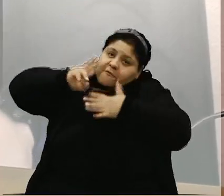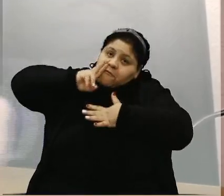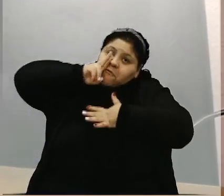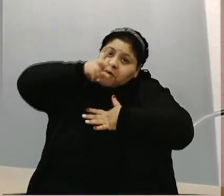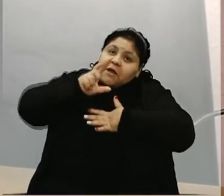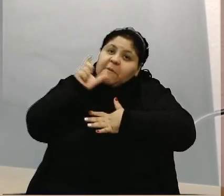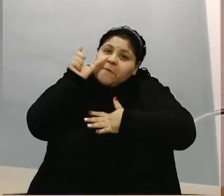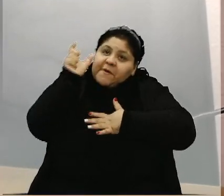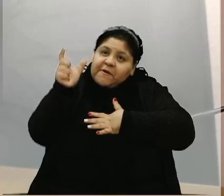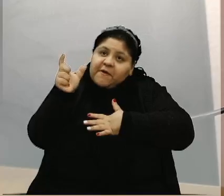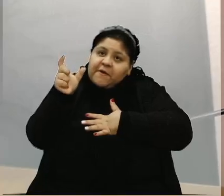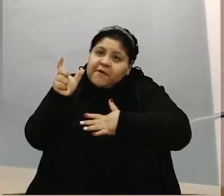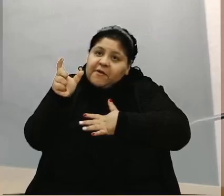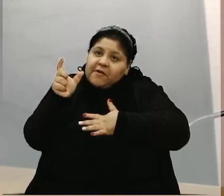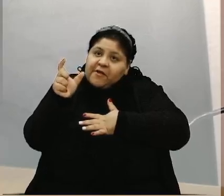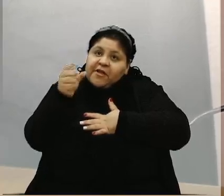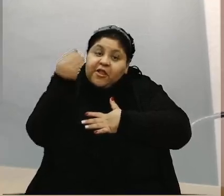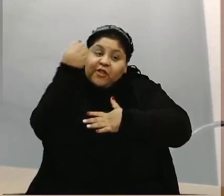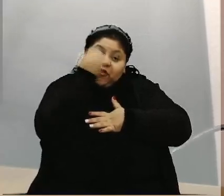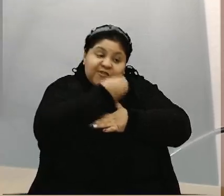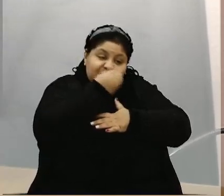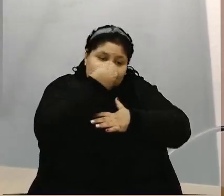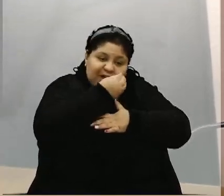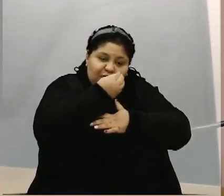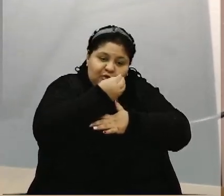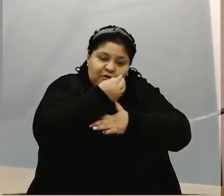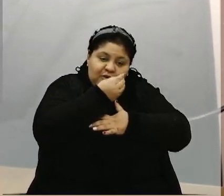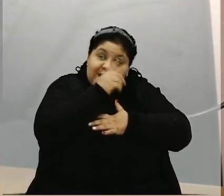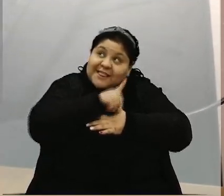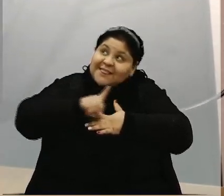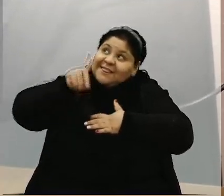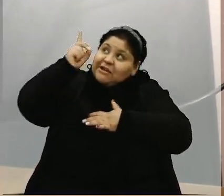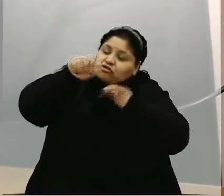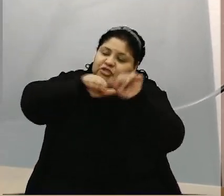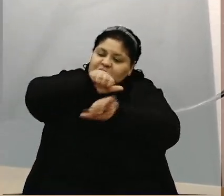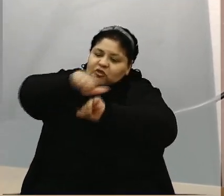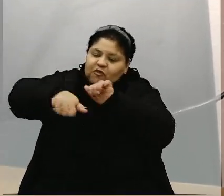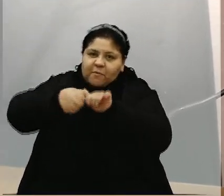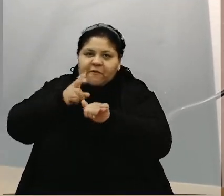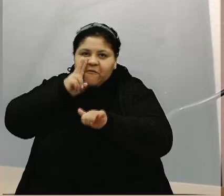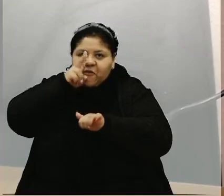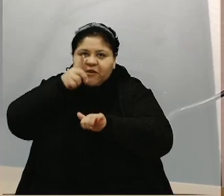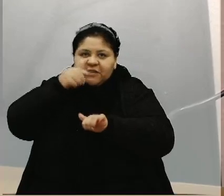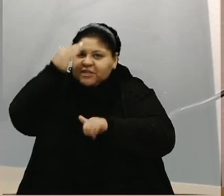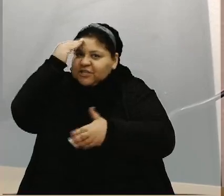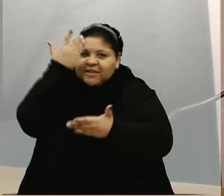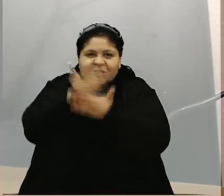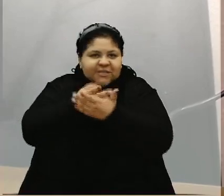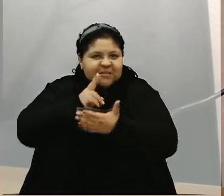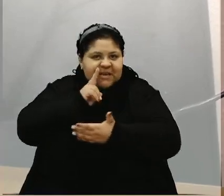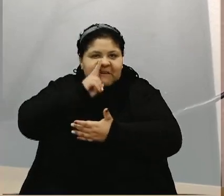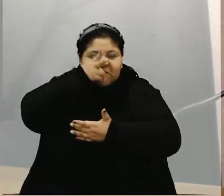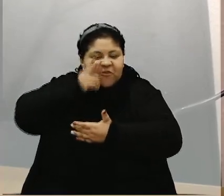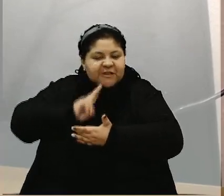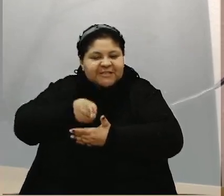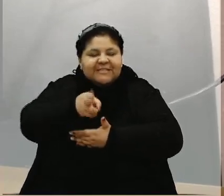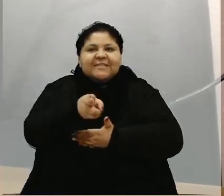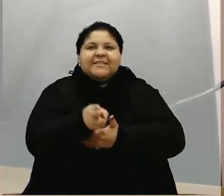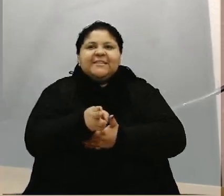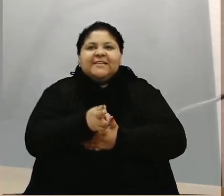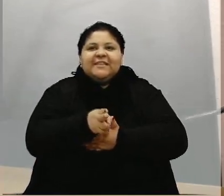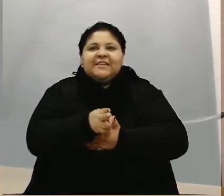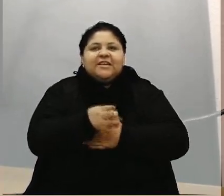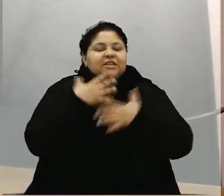diz que quando nós somos fracos, aí que nós somos fortes nele, então eu creio que nossa força não vai se acabar, né? Nós vamos perseverar. Quando a gente está muito cansado, a